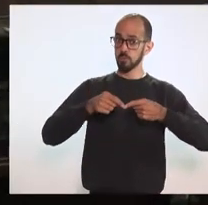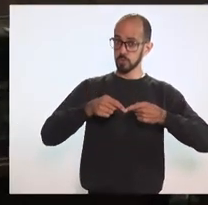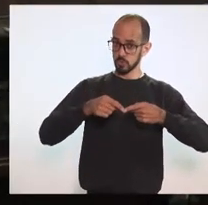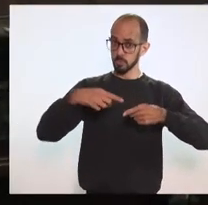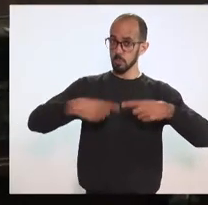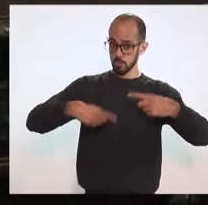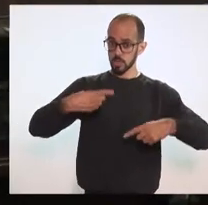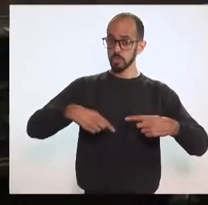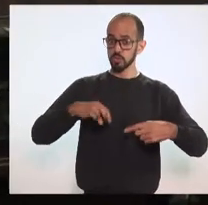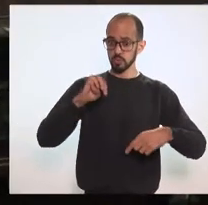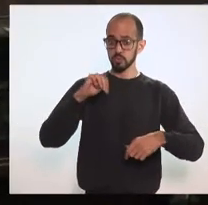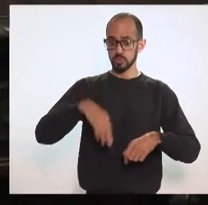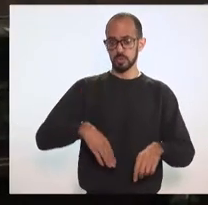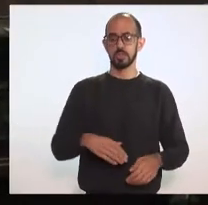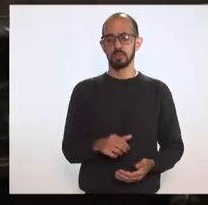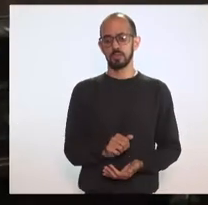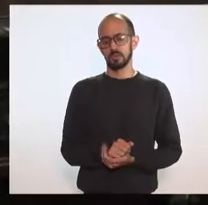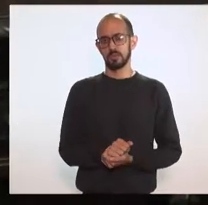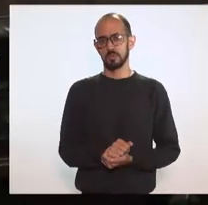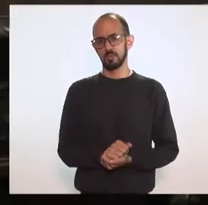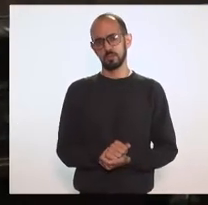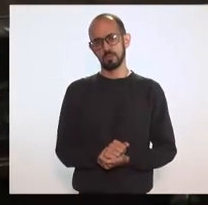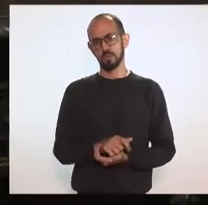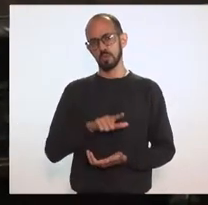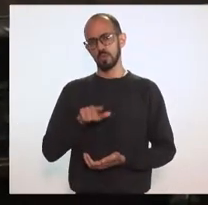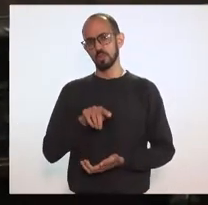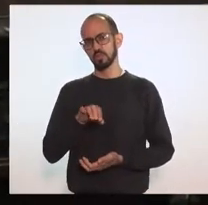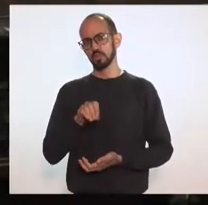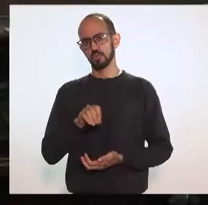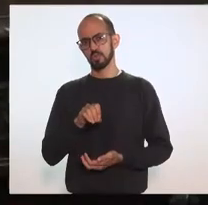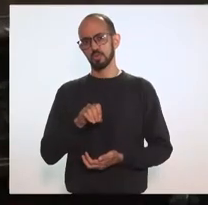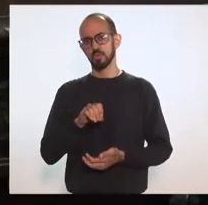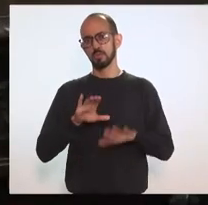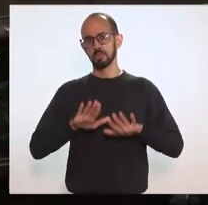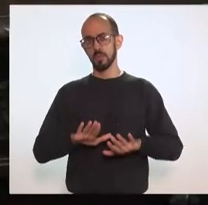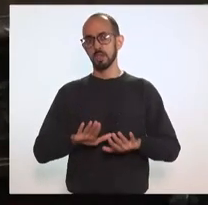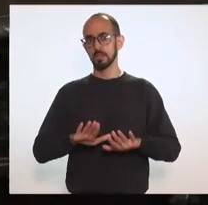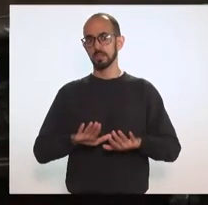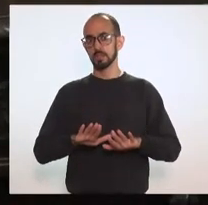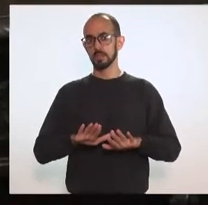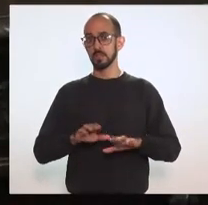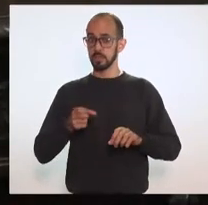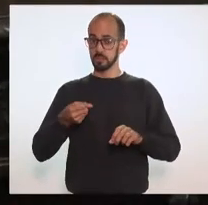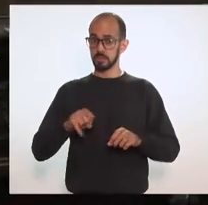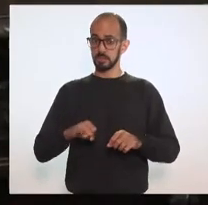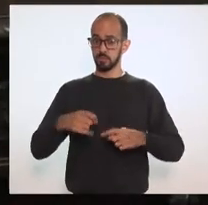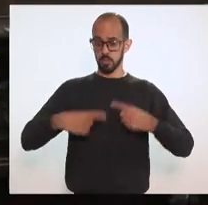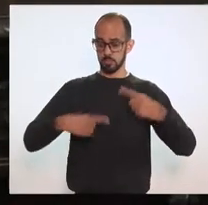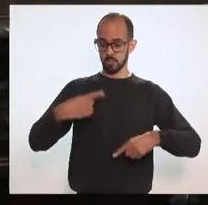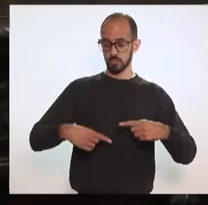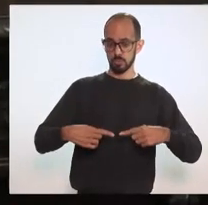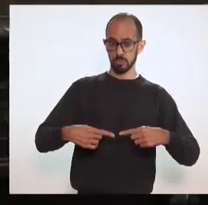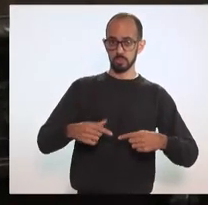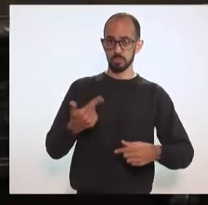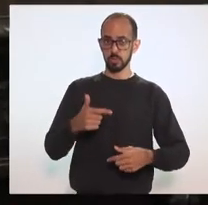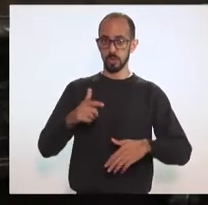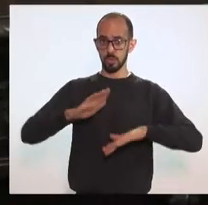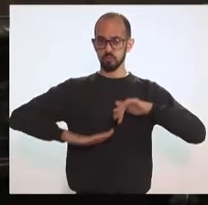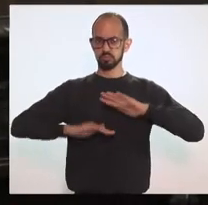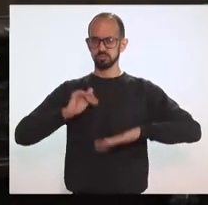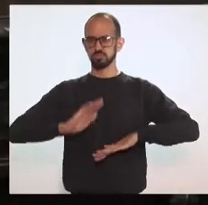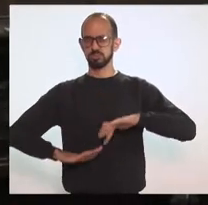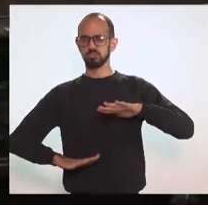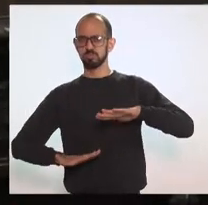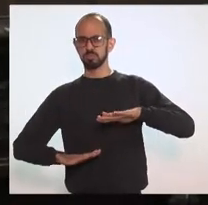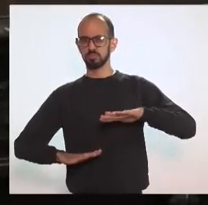isso tem que ser que tem que ser objeto de debate político sim mas a politização diz qualificada a politização superficial a